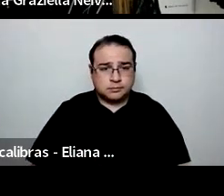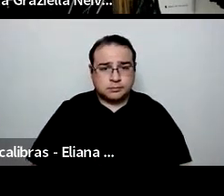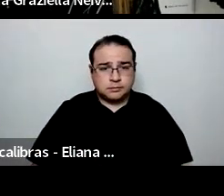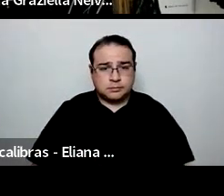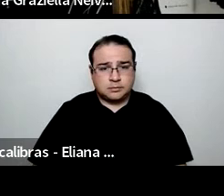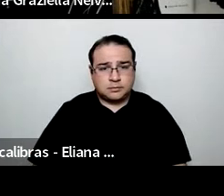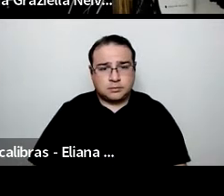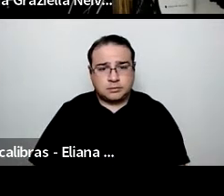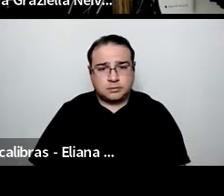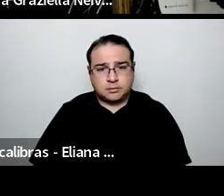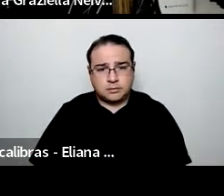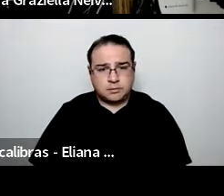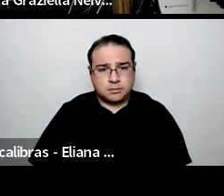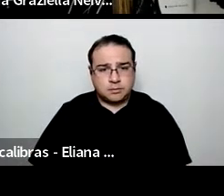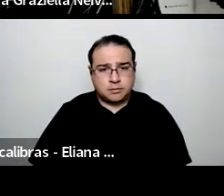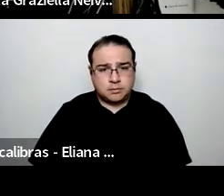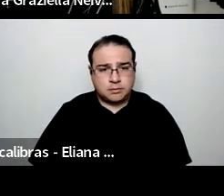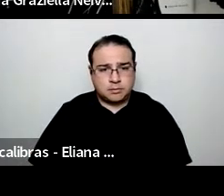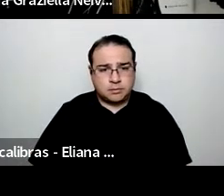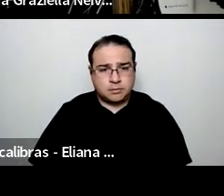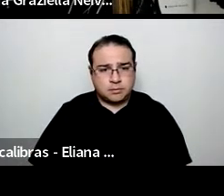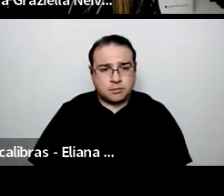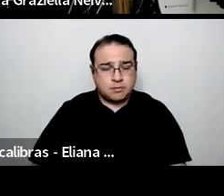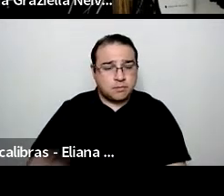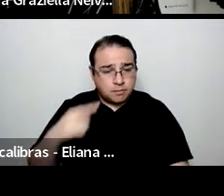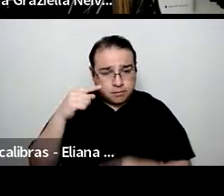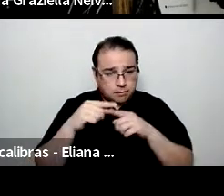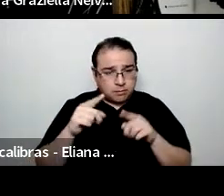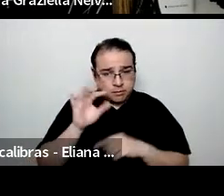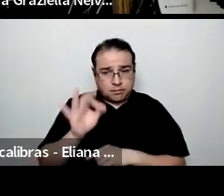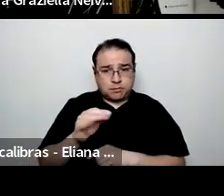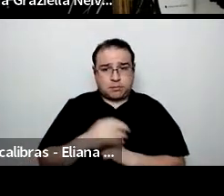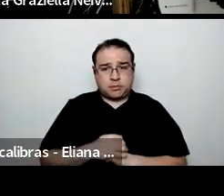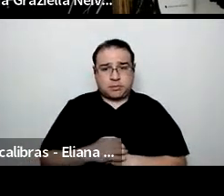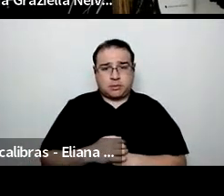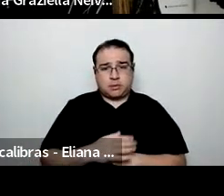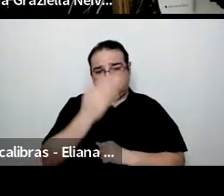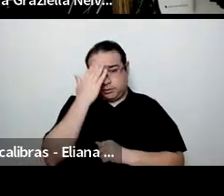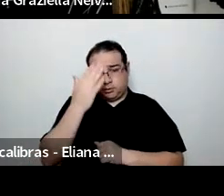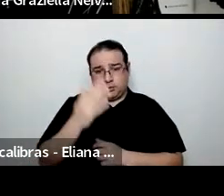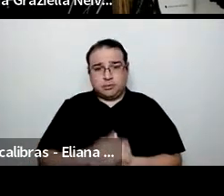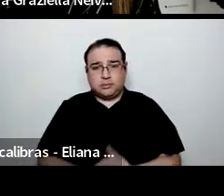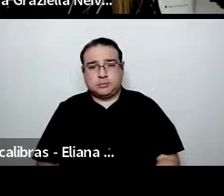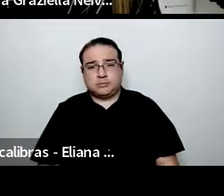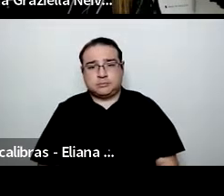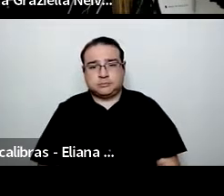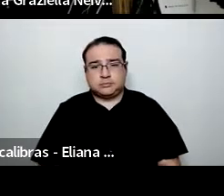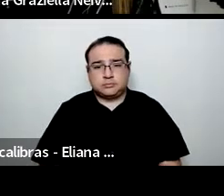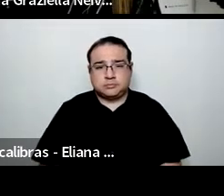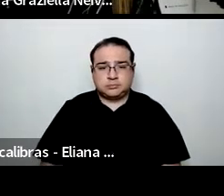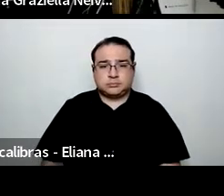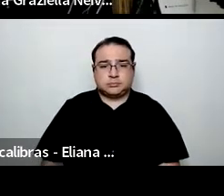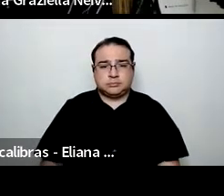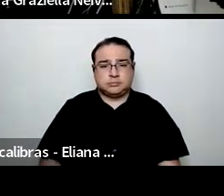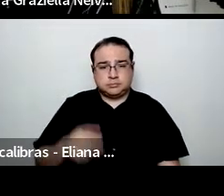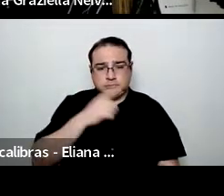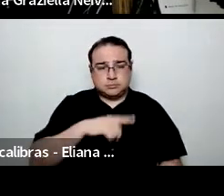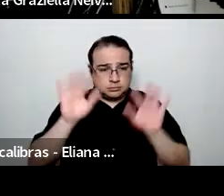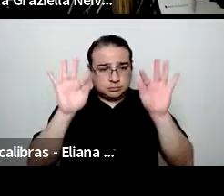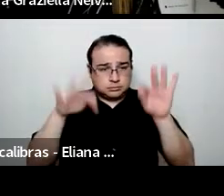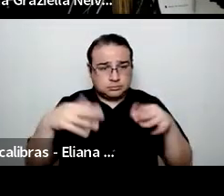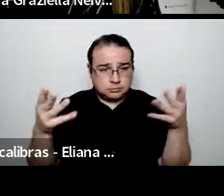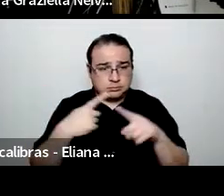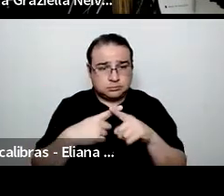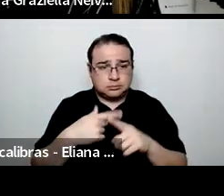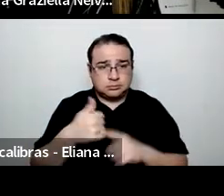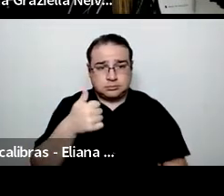termos do colocado pelo relator viu amor nós terminamos né